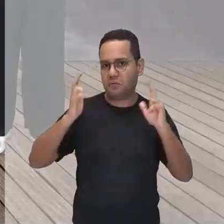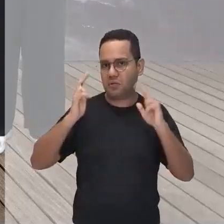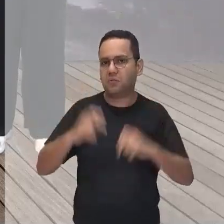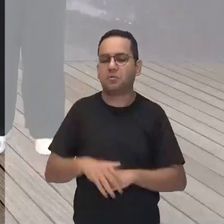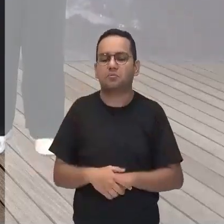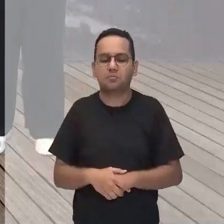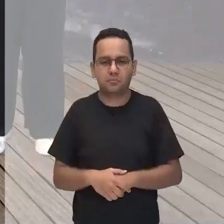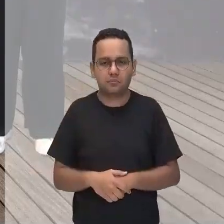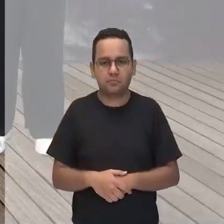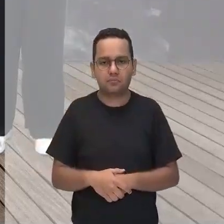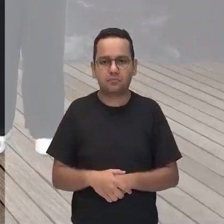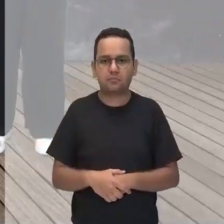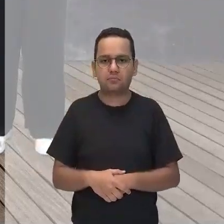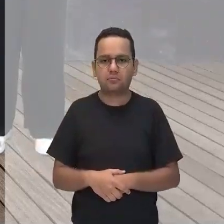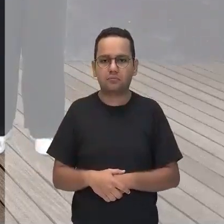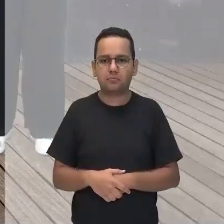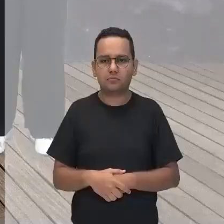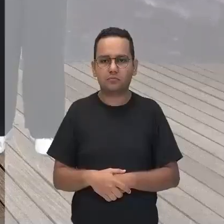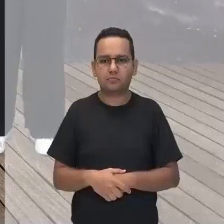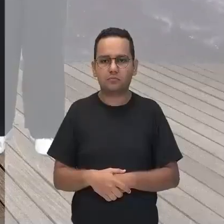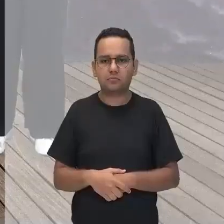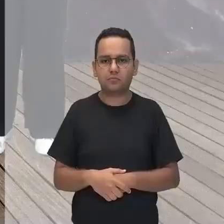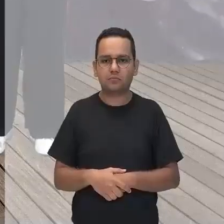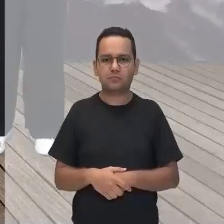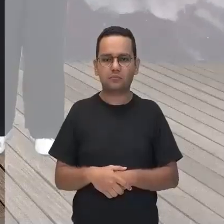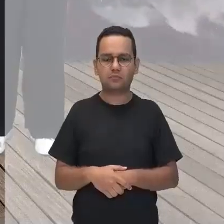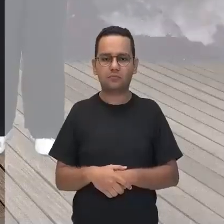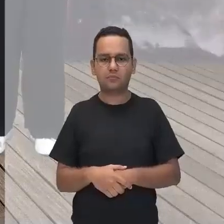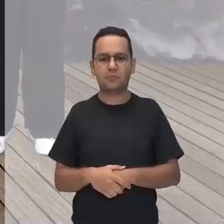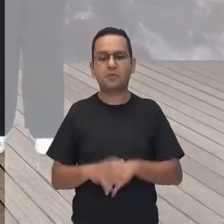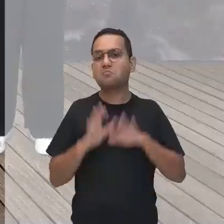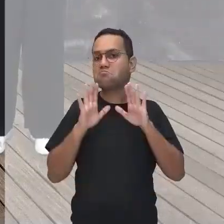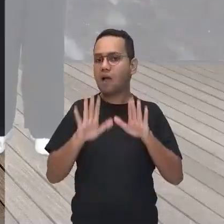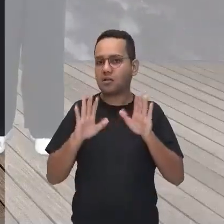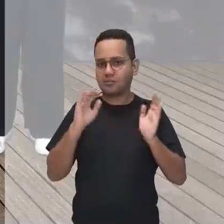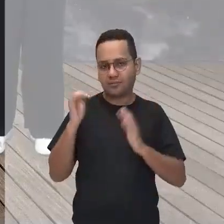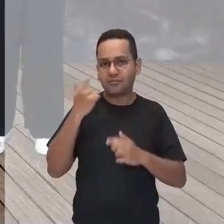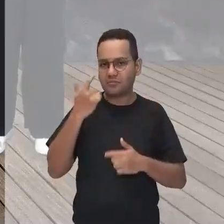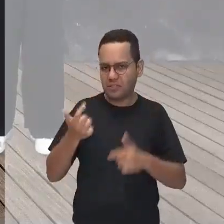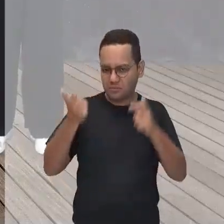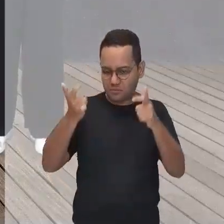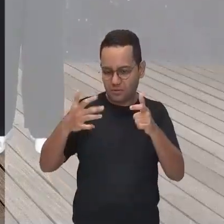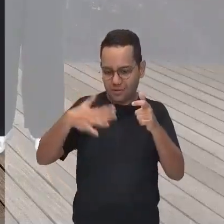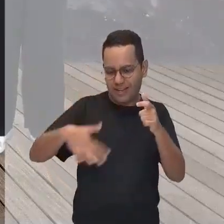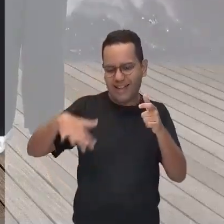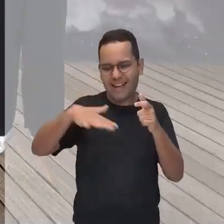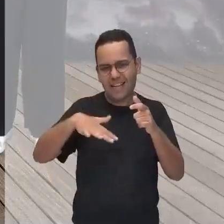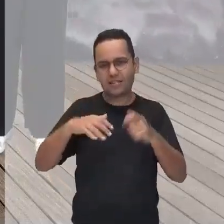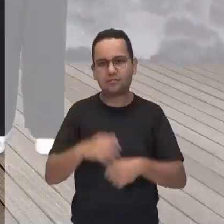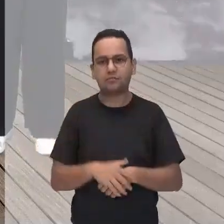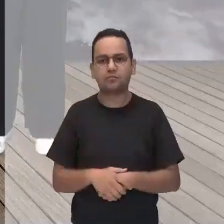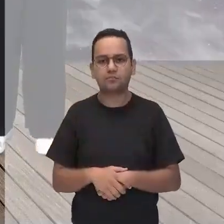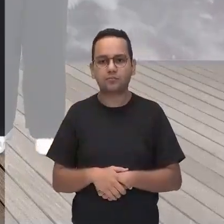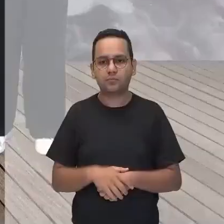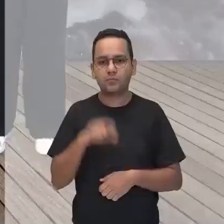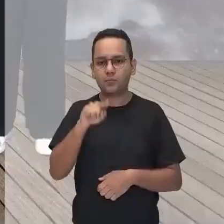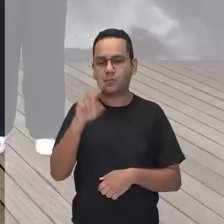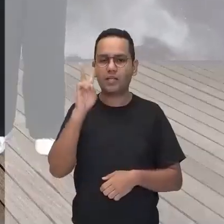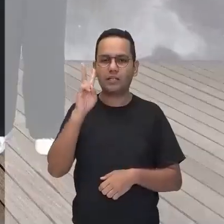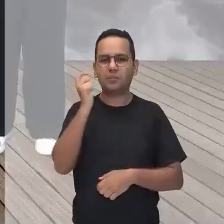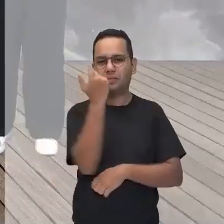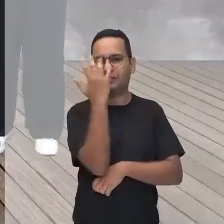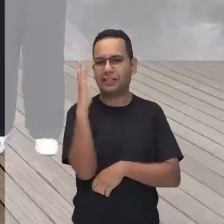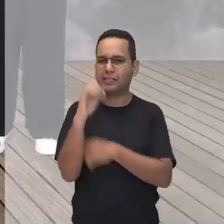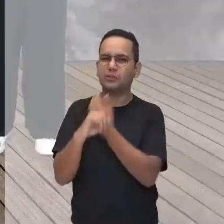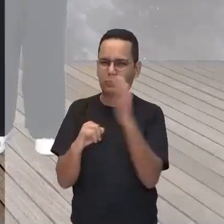praticantes. E, já que a gente está aqui nesse cenário mais natural, lembrando das práticas corporais de aventura na natureza,